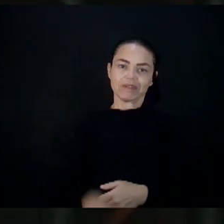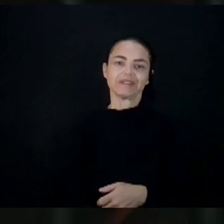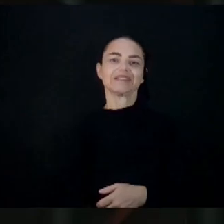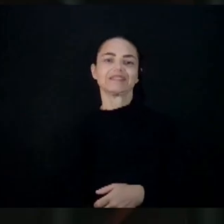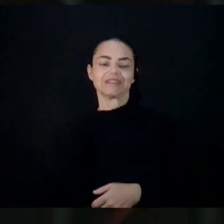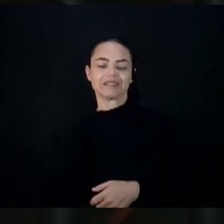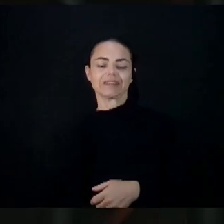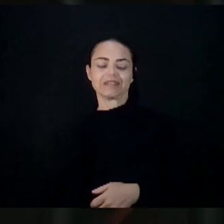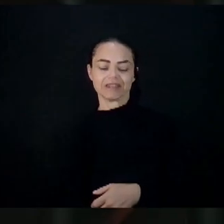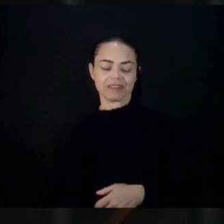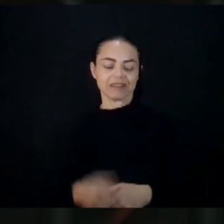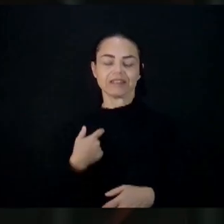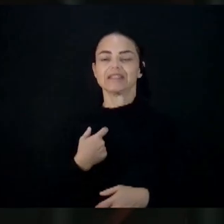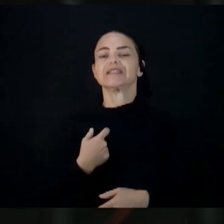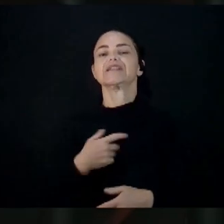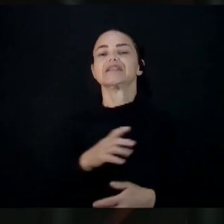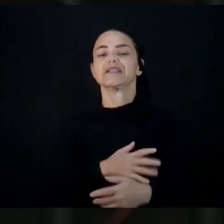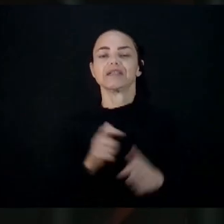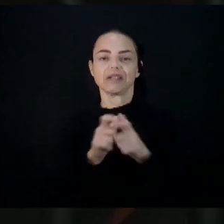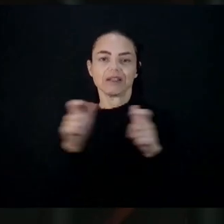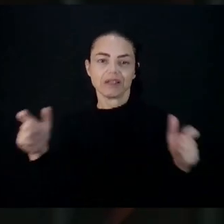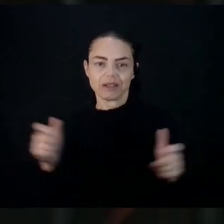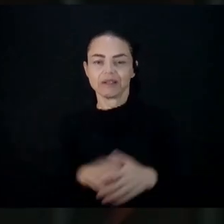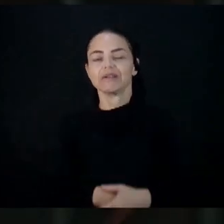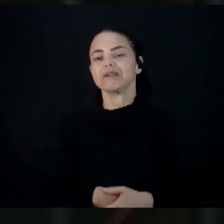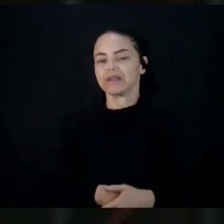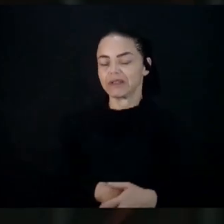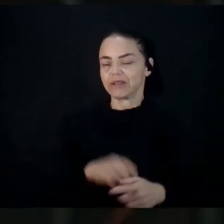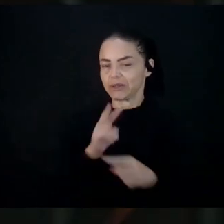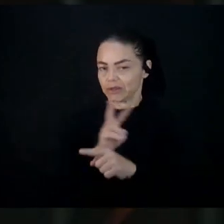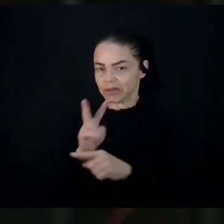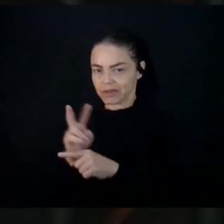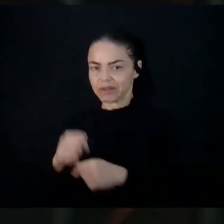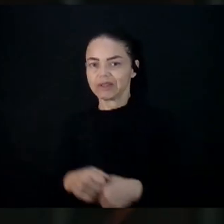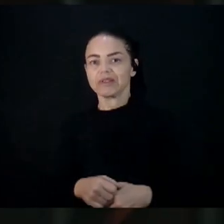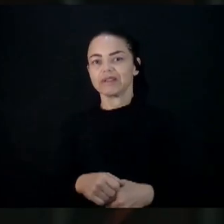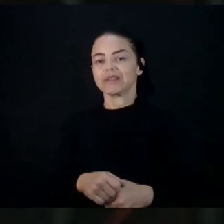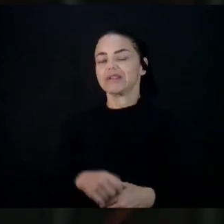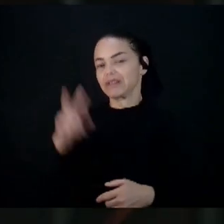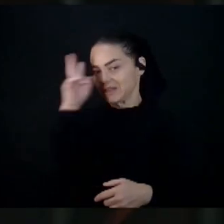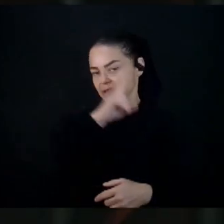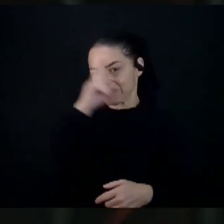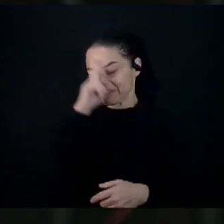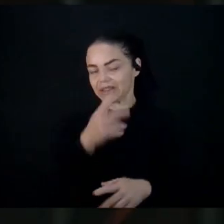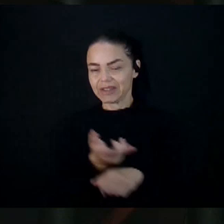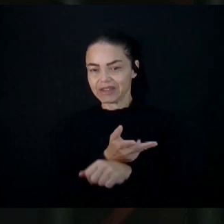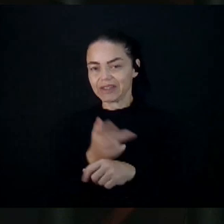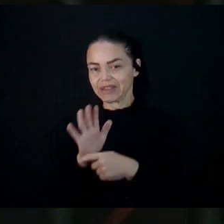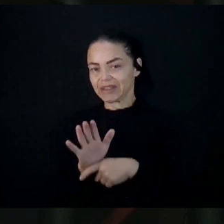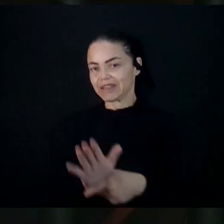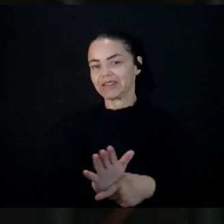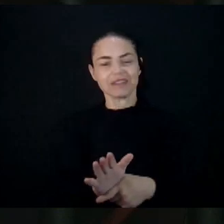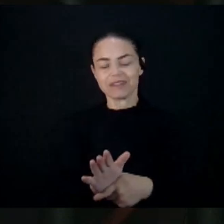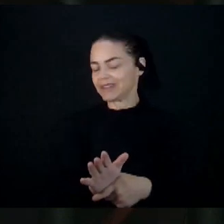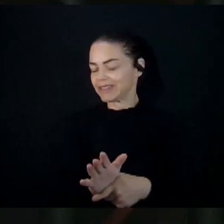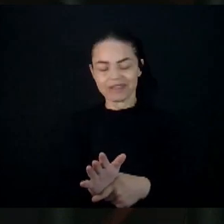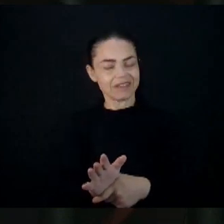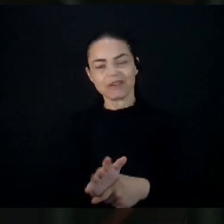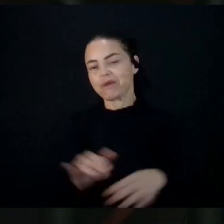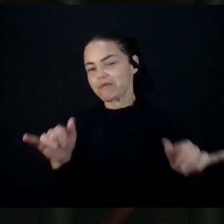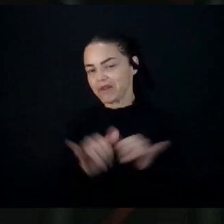quebrar estigmas e ampliar o cuidado, tá? E lembre-se, buscar ajuda não é exagero, não